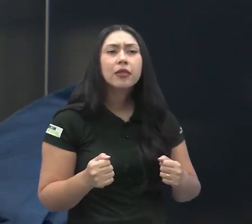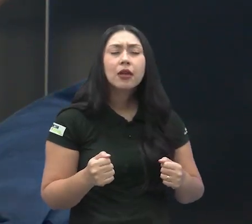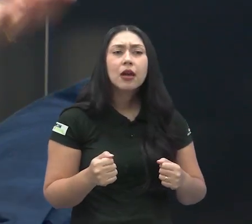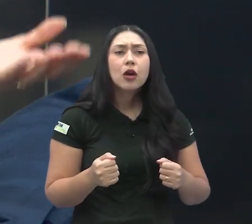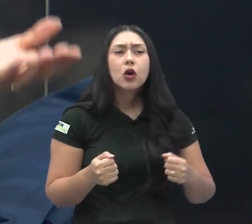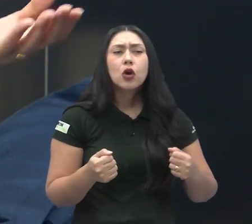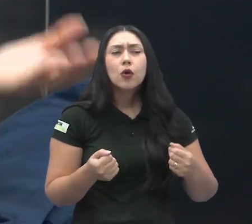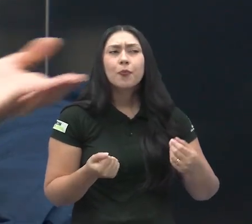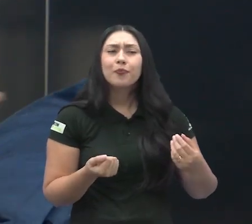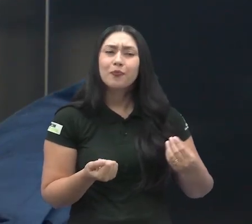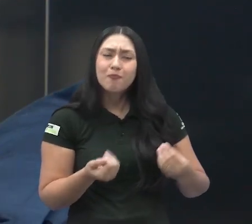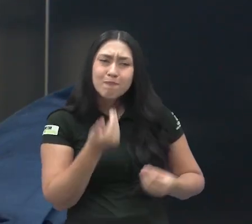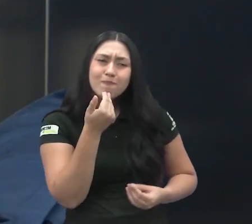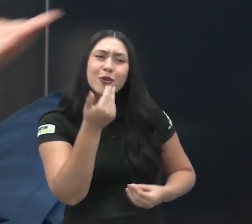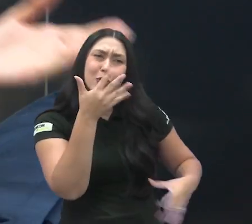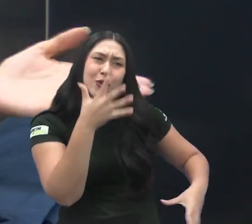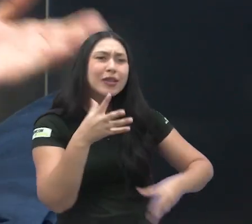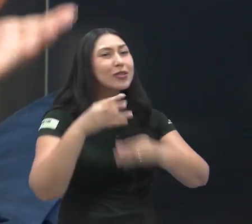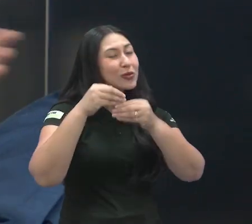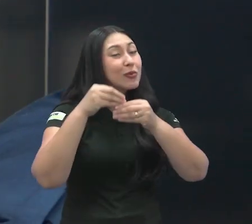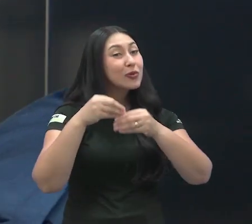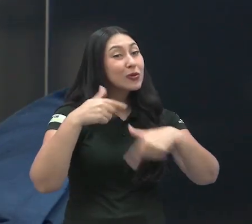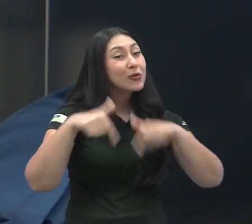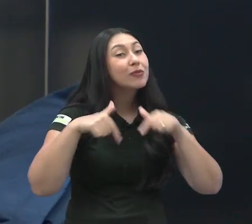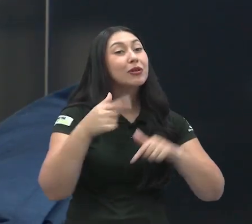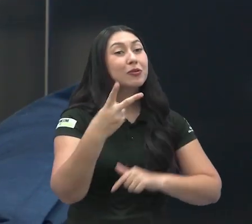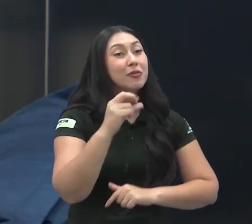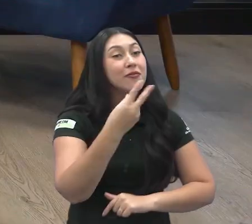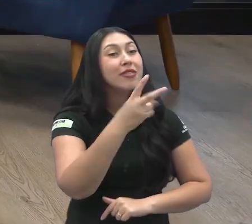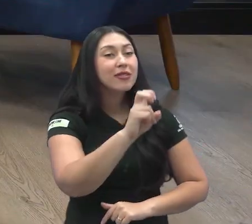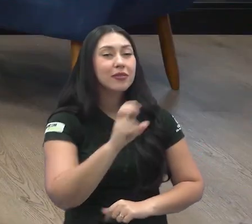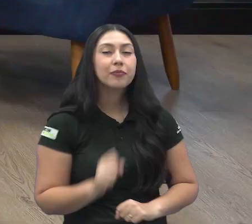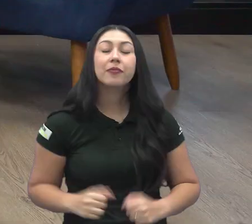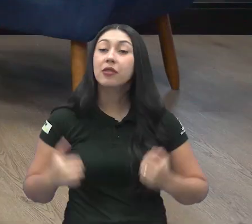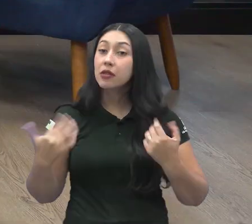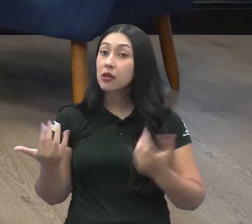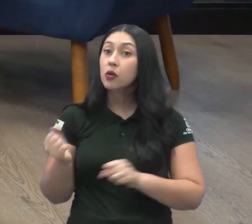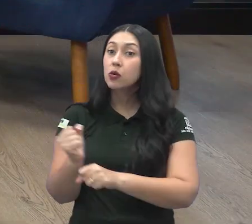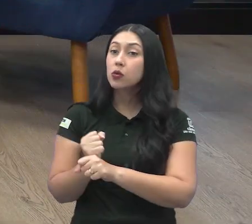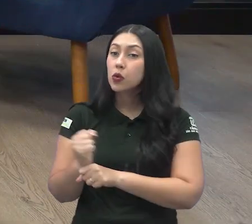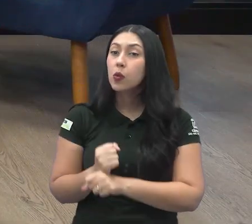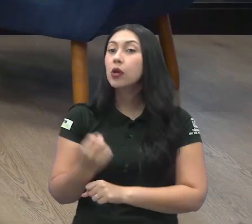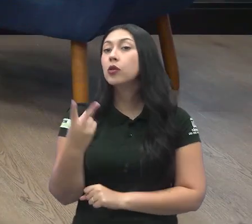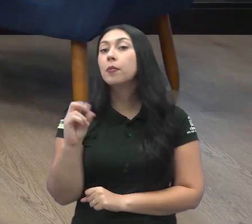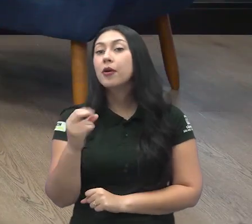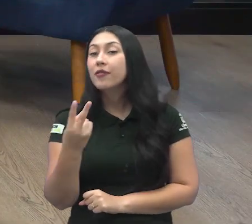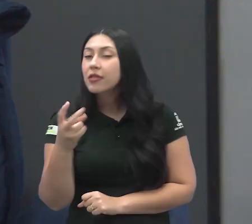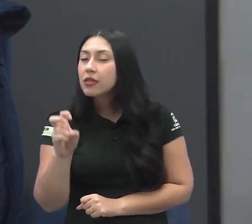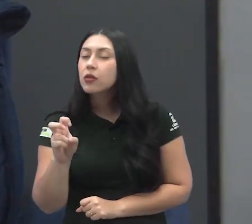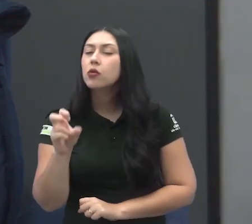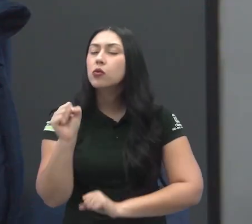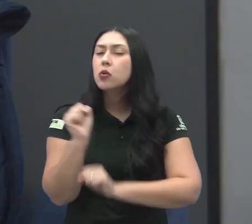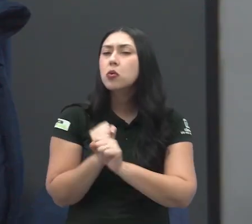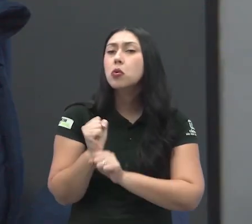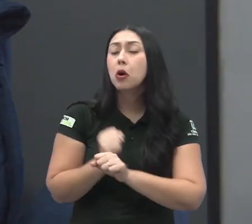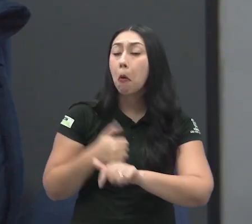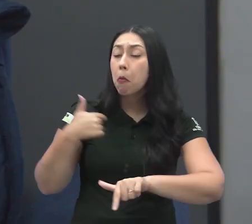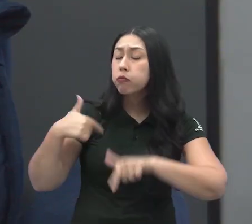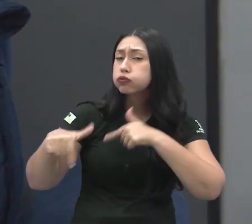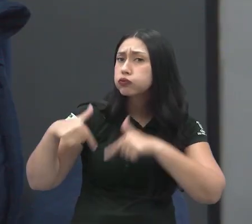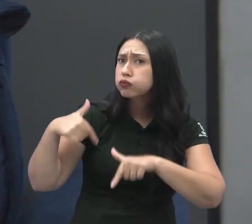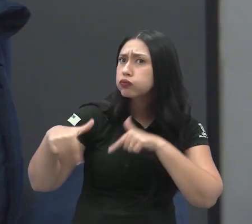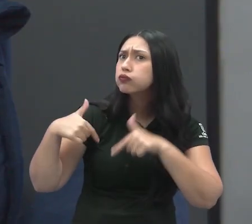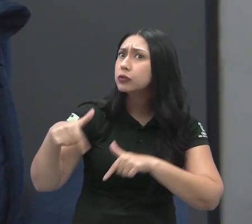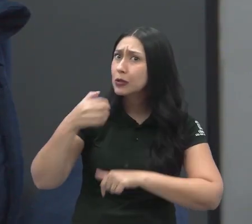qual o balanço que você faz dos trabalhos em 2025? Então, esse ano de 2025 que passou, para mim foi um ano muito